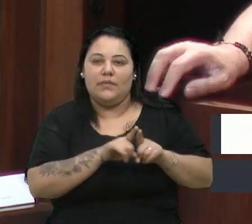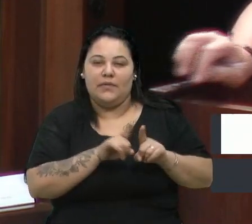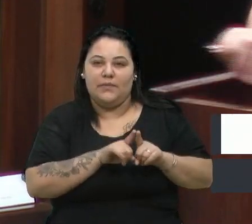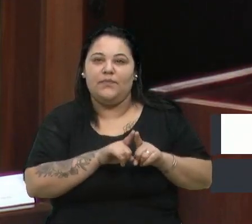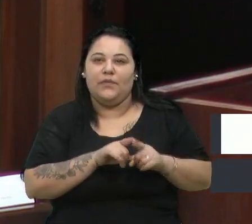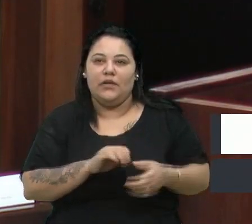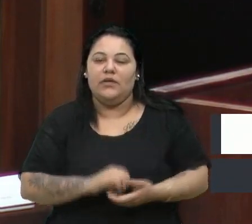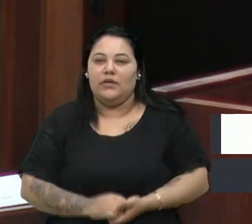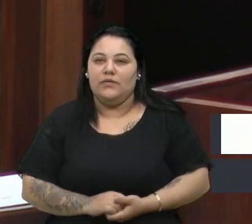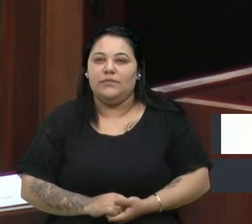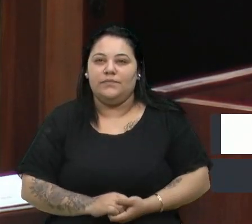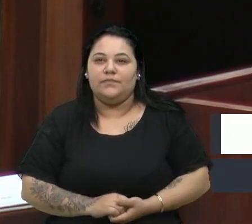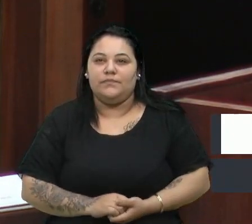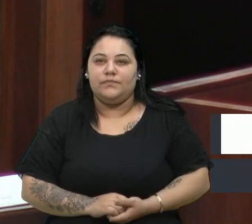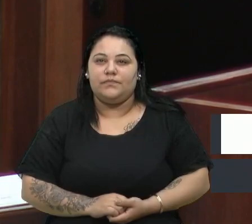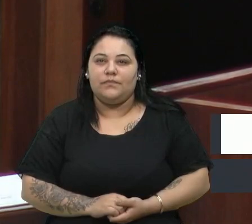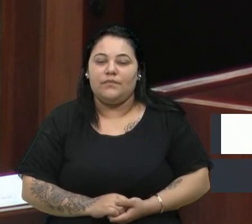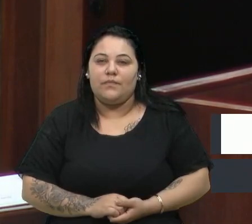aí no